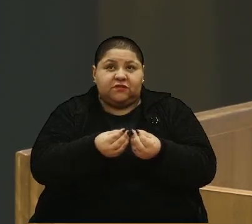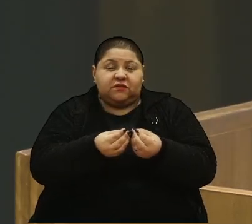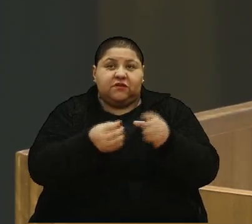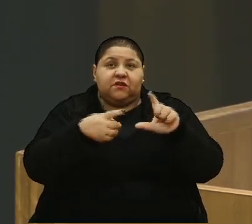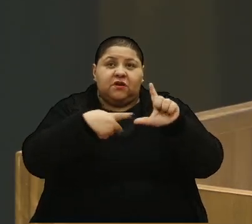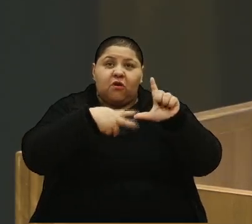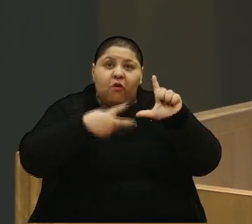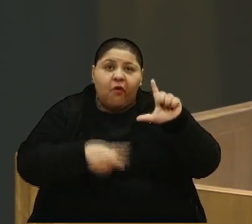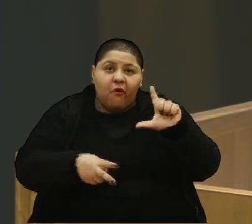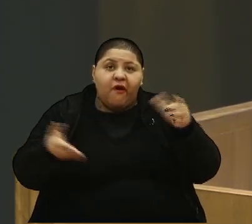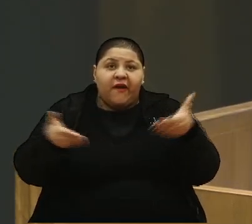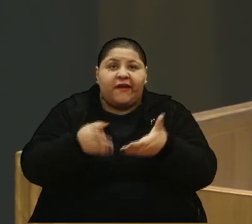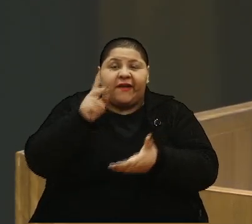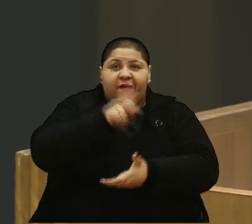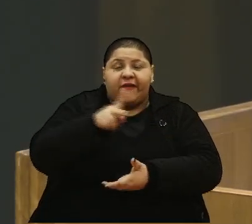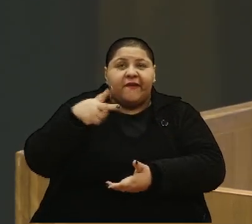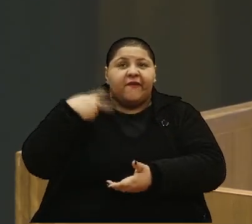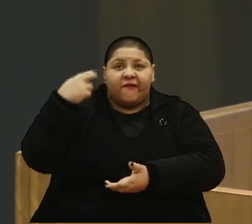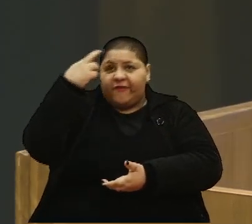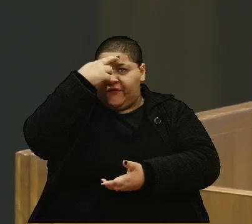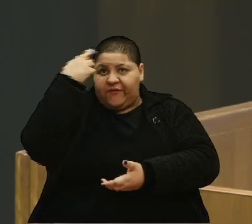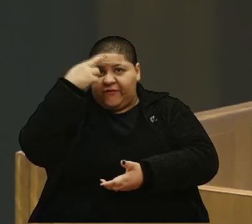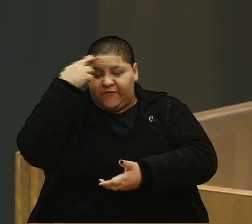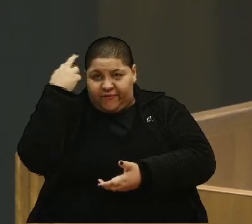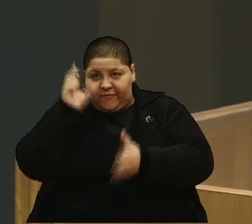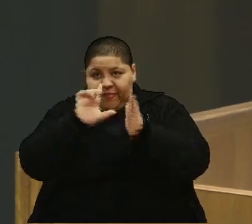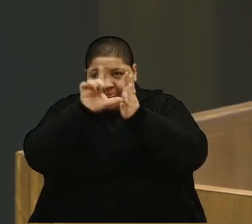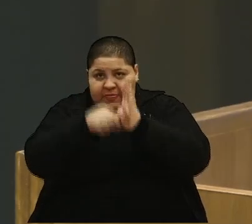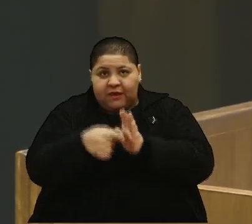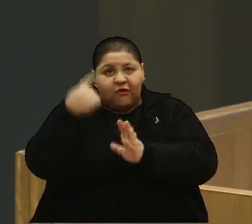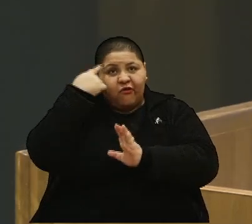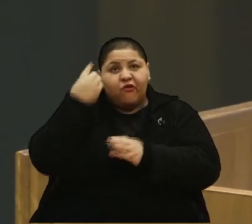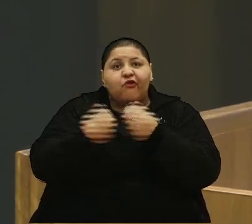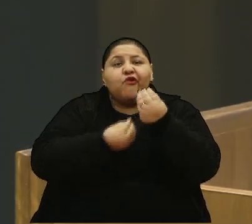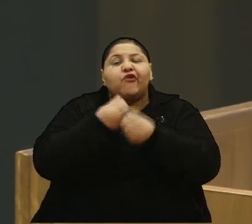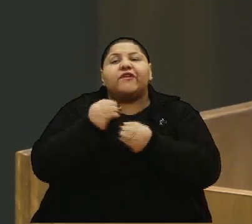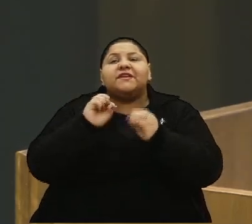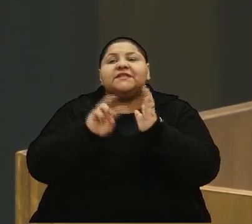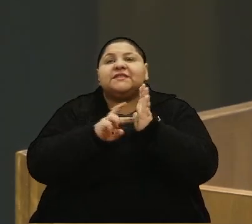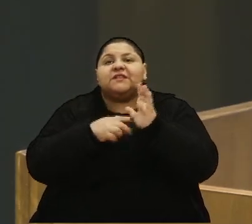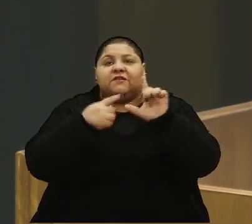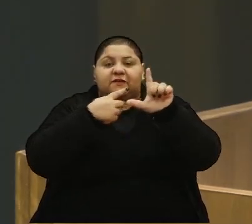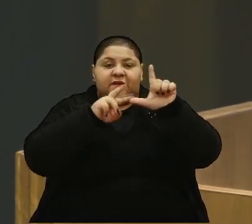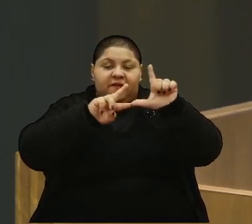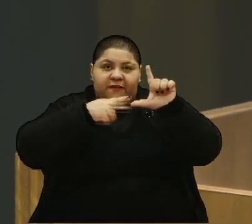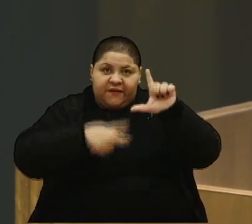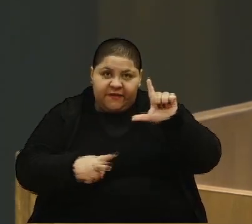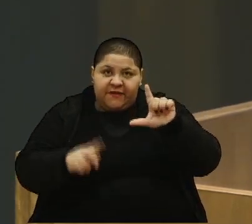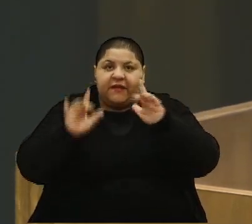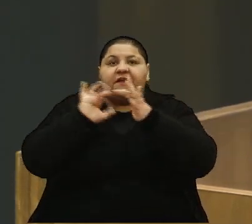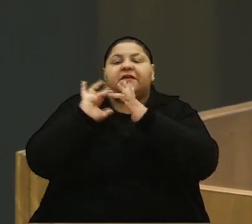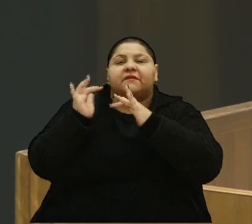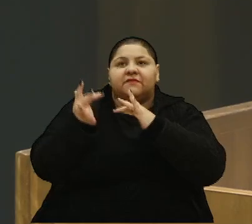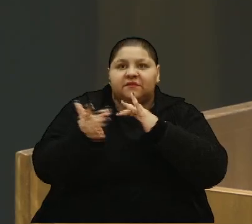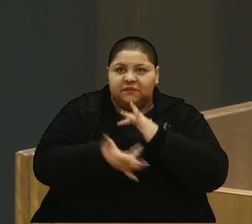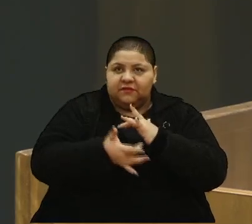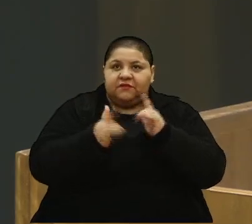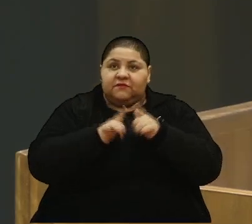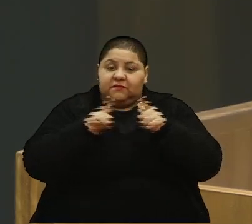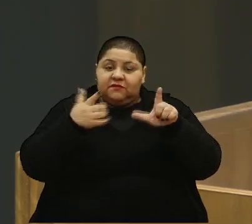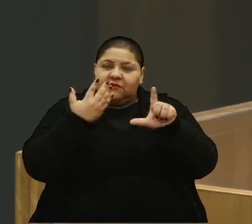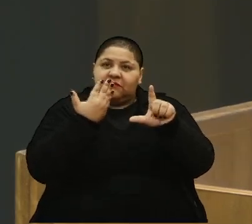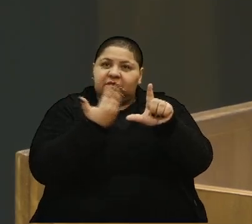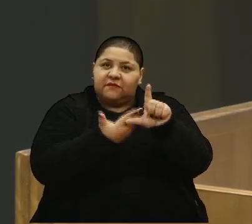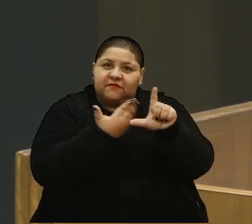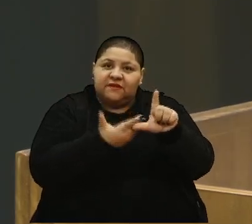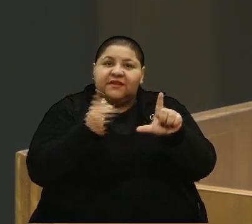algoritmos, e aqui sendo professor, o vereador Rafael disse que vai ser professor. Vamos pensar o que é os algoritmos. As nossas redes, as grandes plataformas,